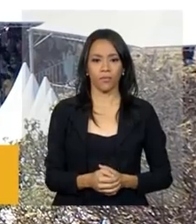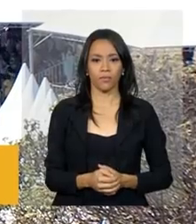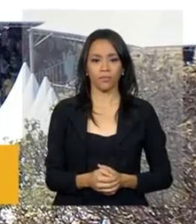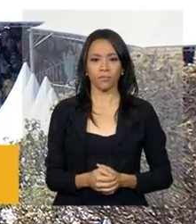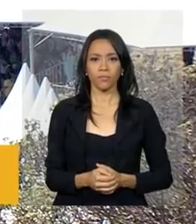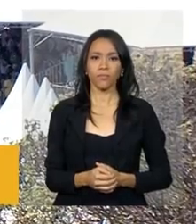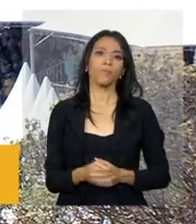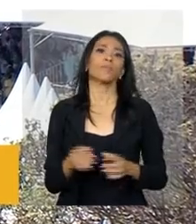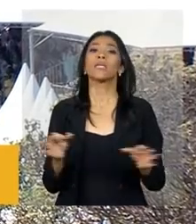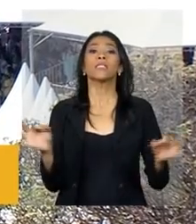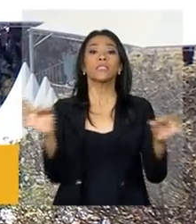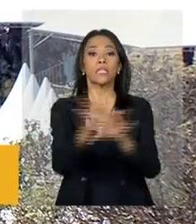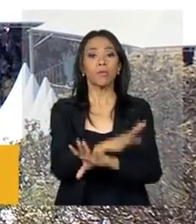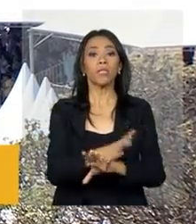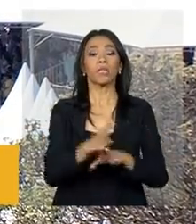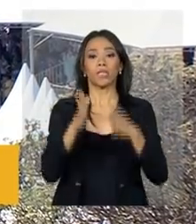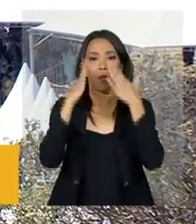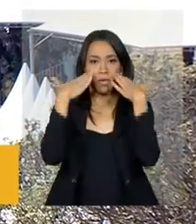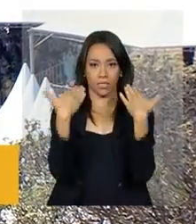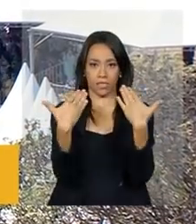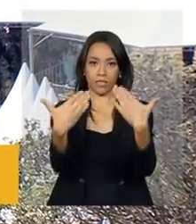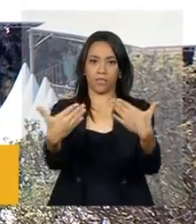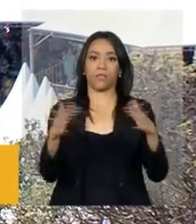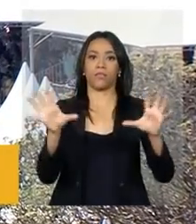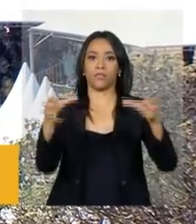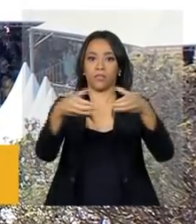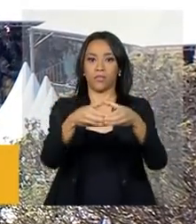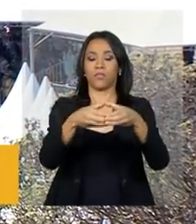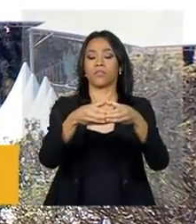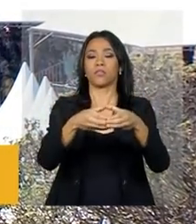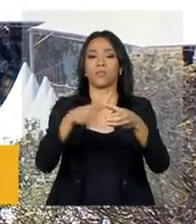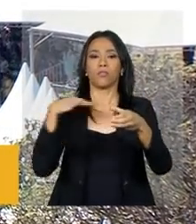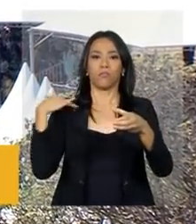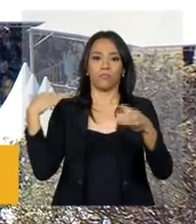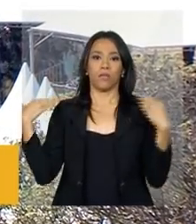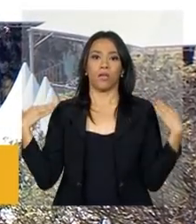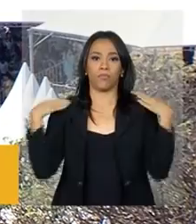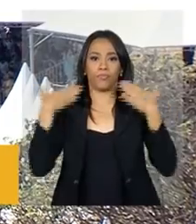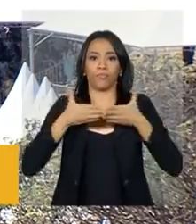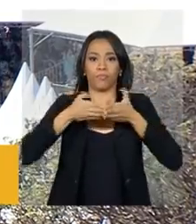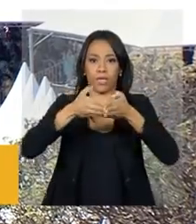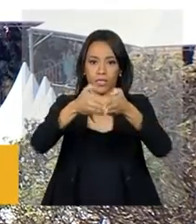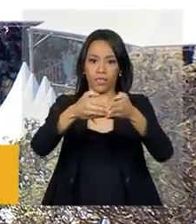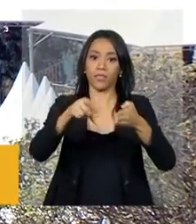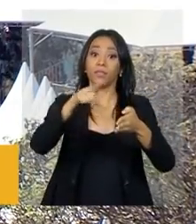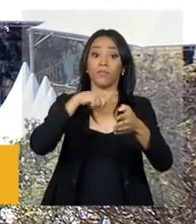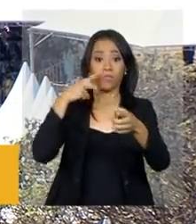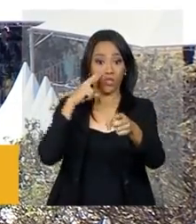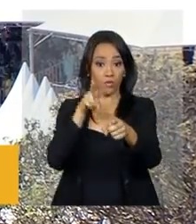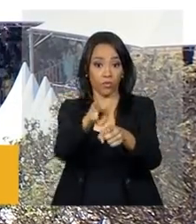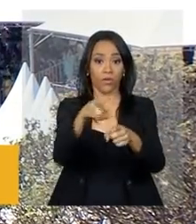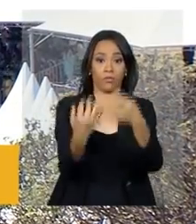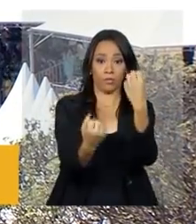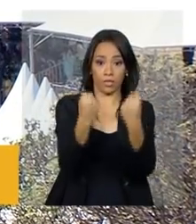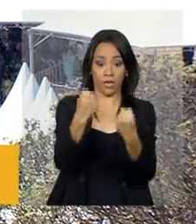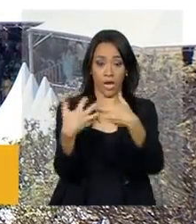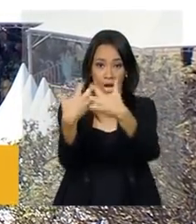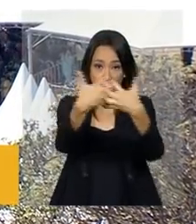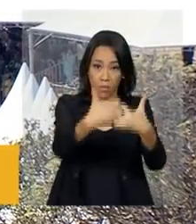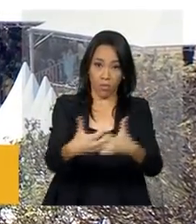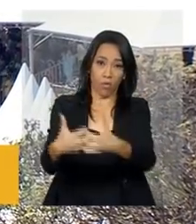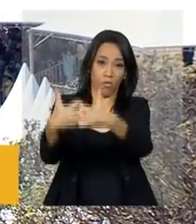fechando o desfile da Marinha, são esses dois caminhões aqui, que são de transporte de tropa, caminhões Atego, da